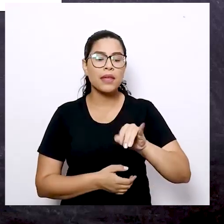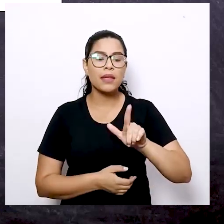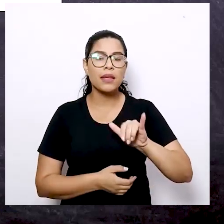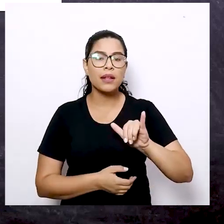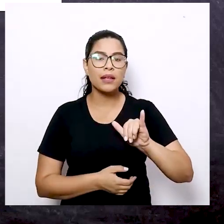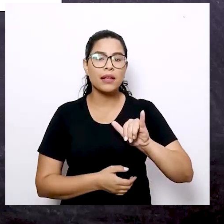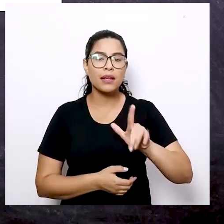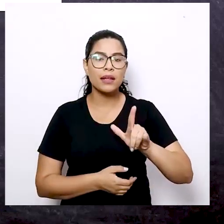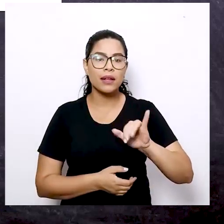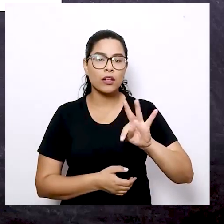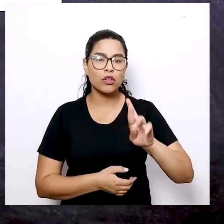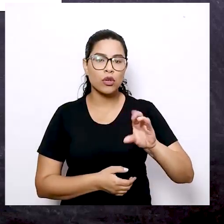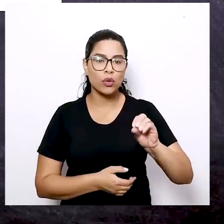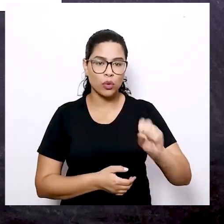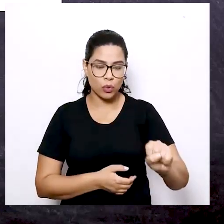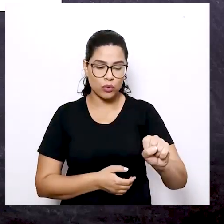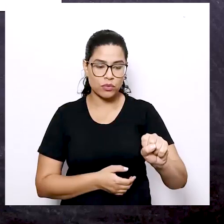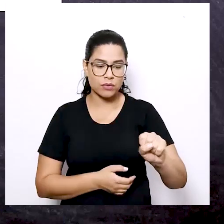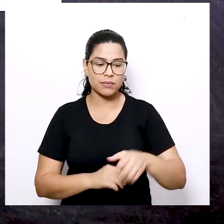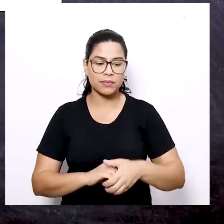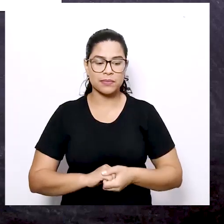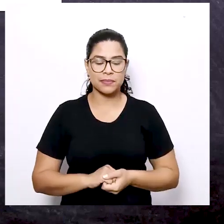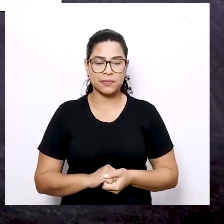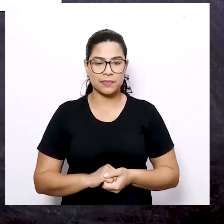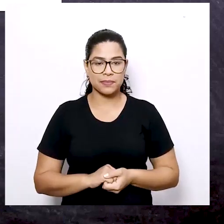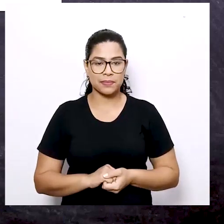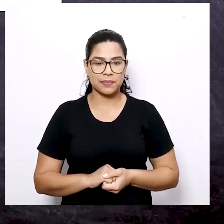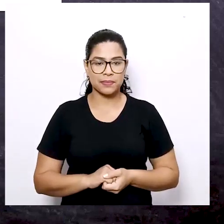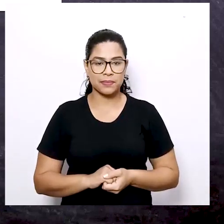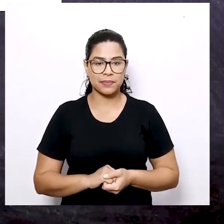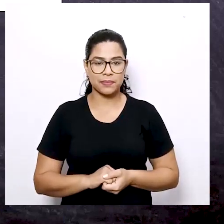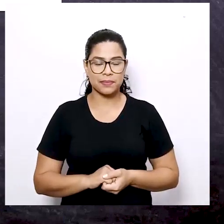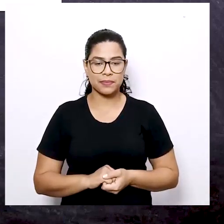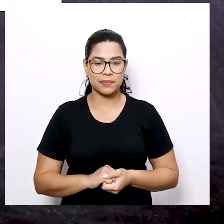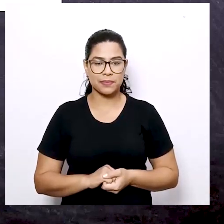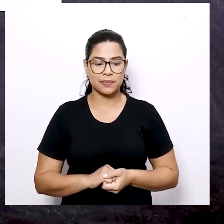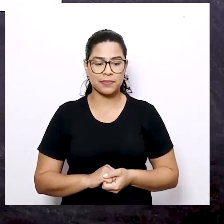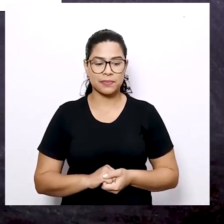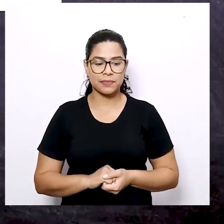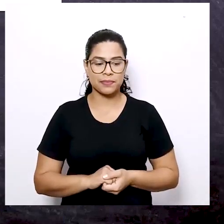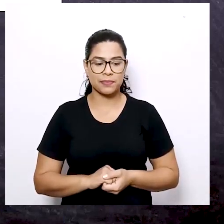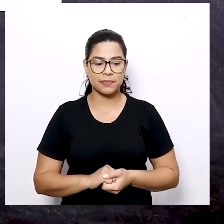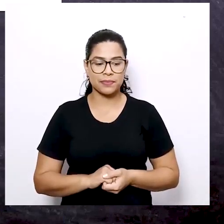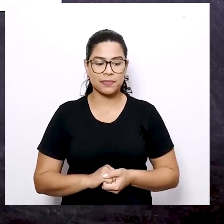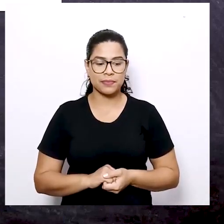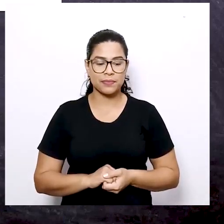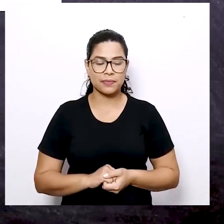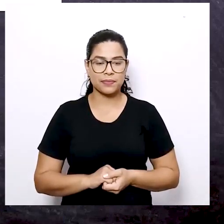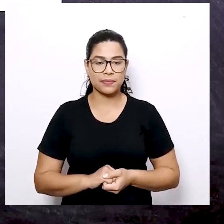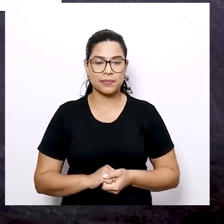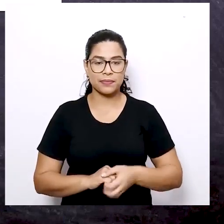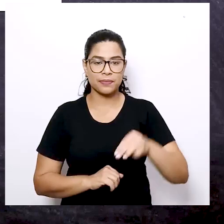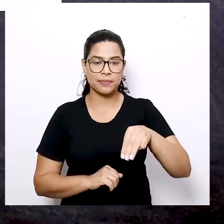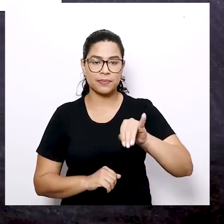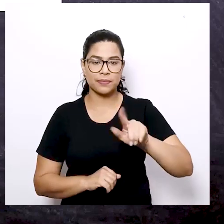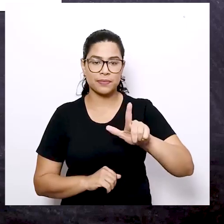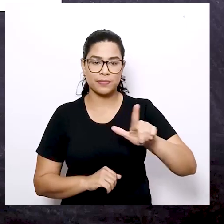mili, o M de mili, e o L de litros. Então, são